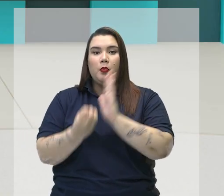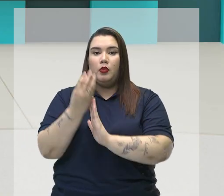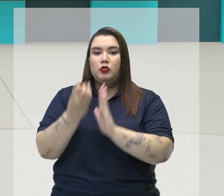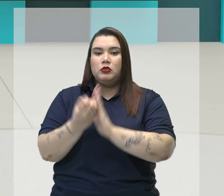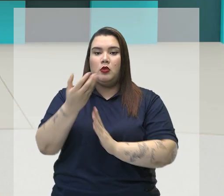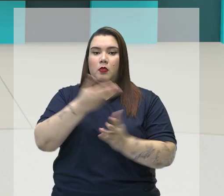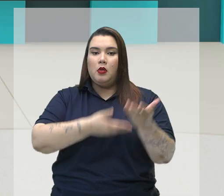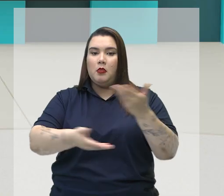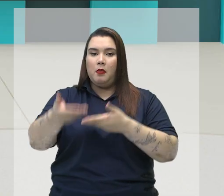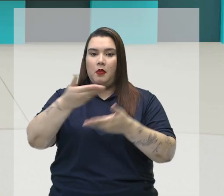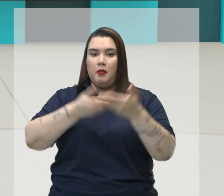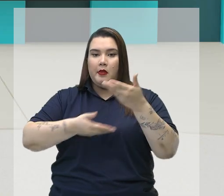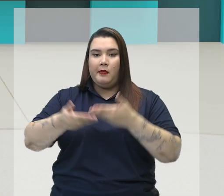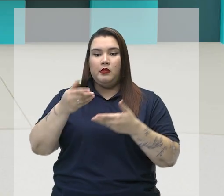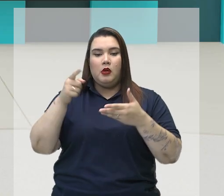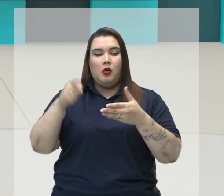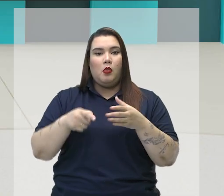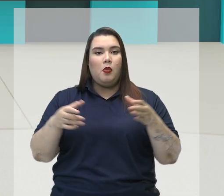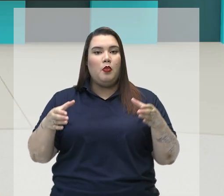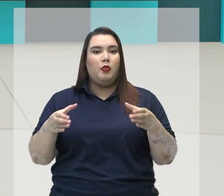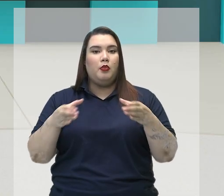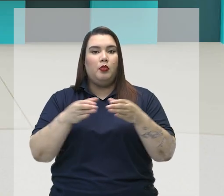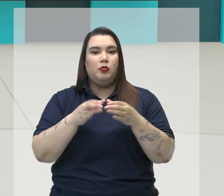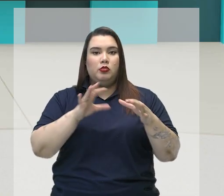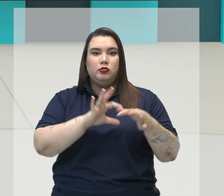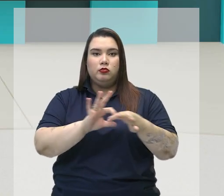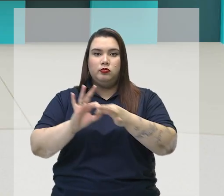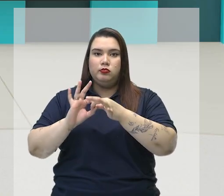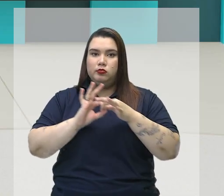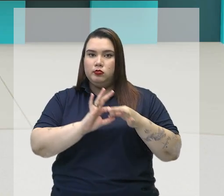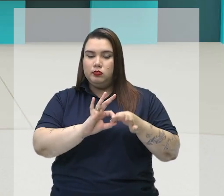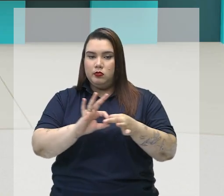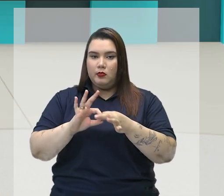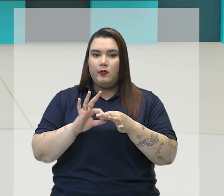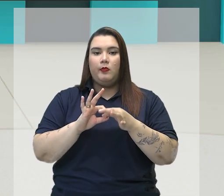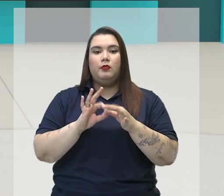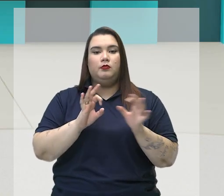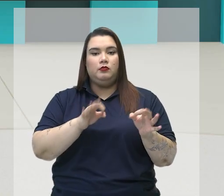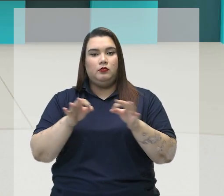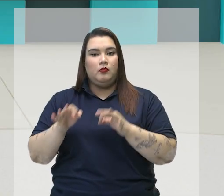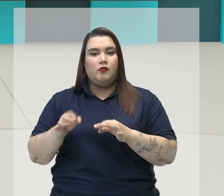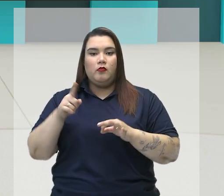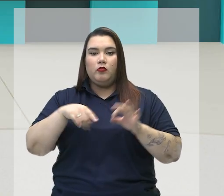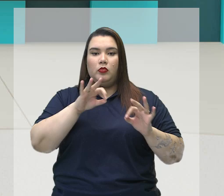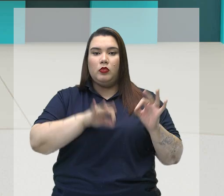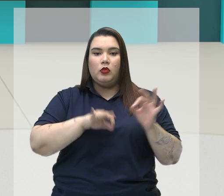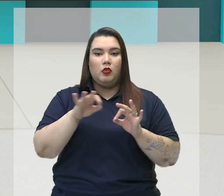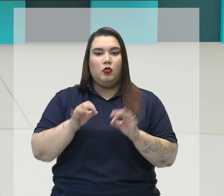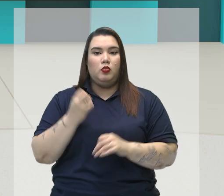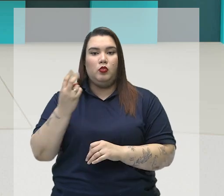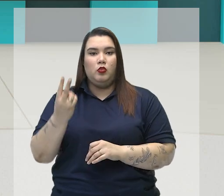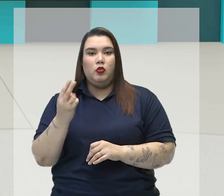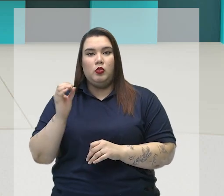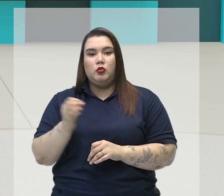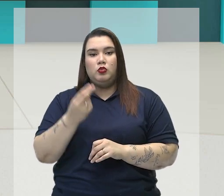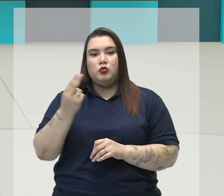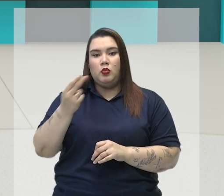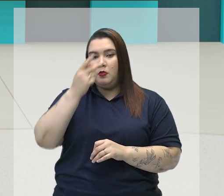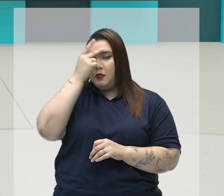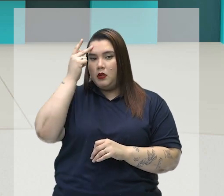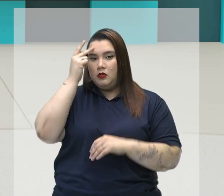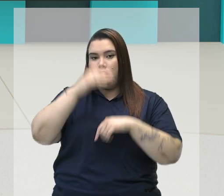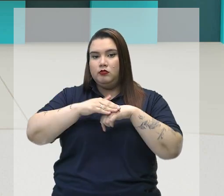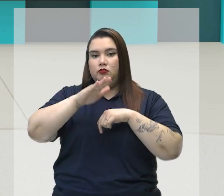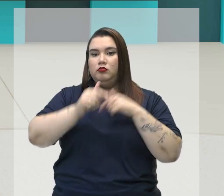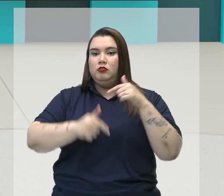colaborativa, onde as forças são unidas e é um processo em que são 2 ou mais pessoas trabalhando juntas.